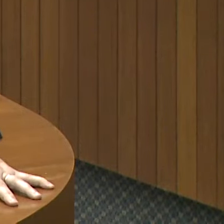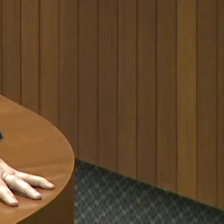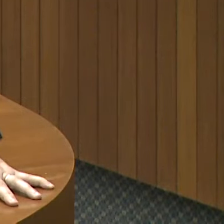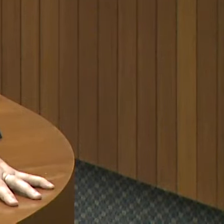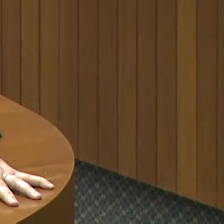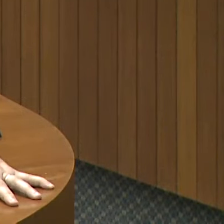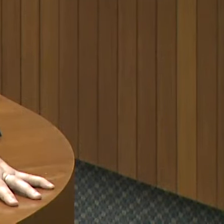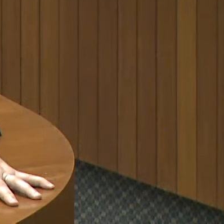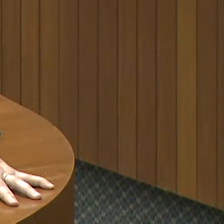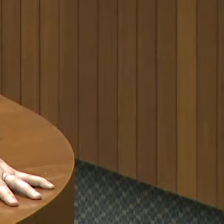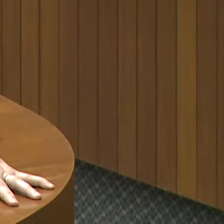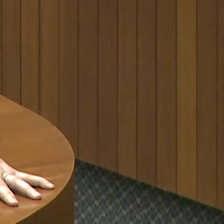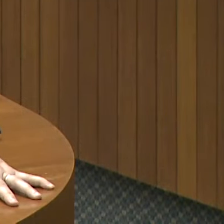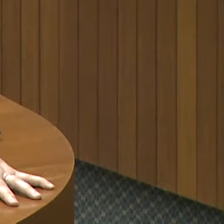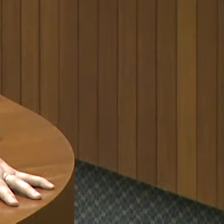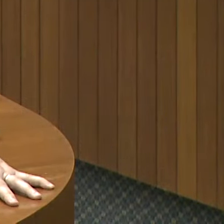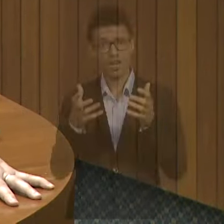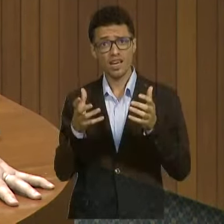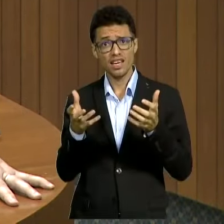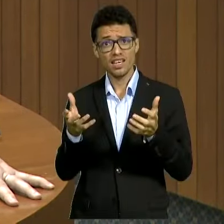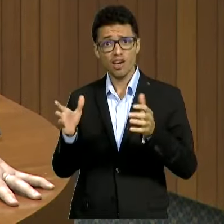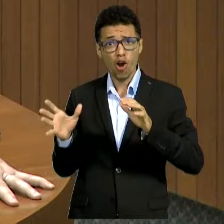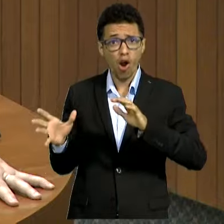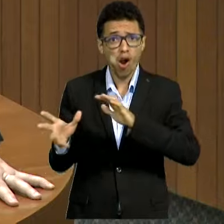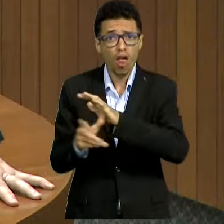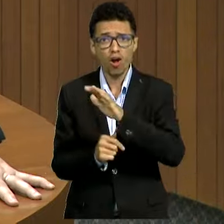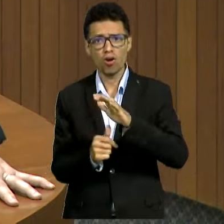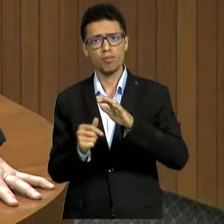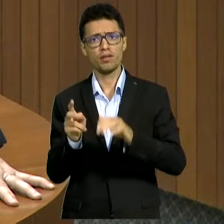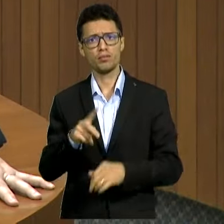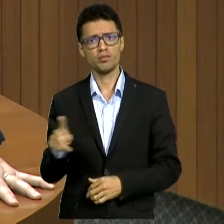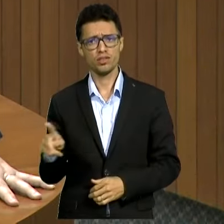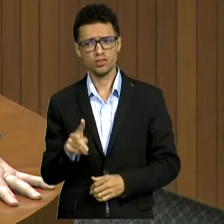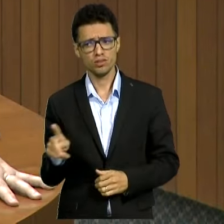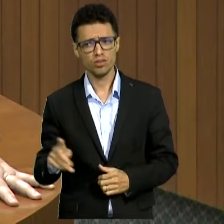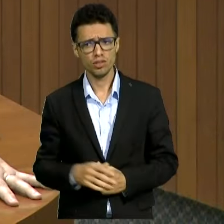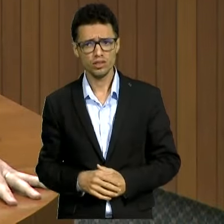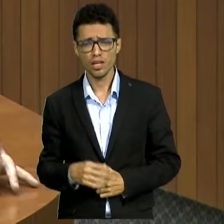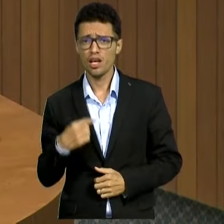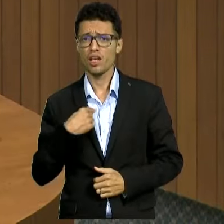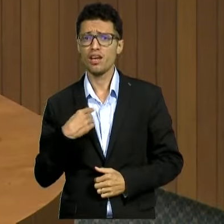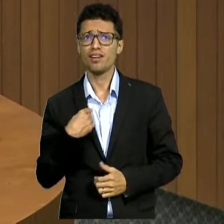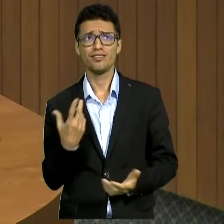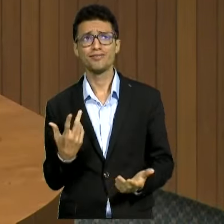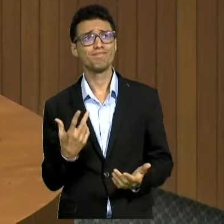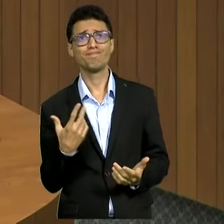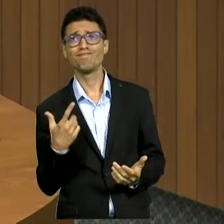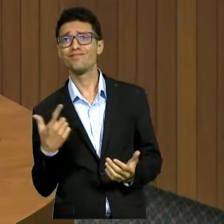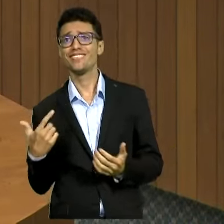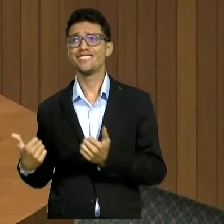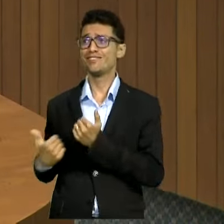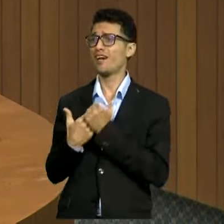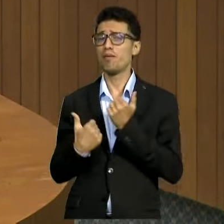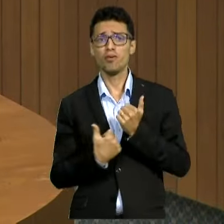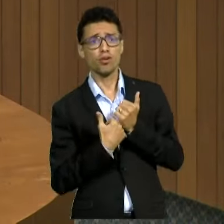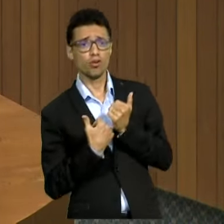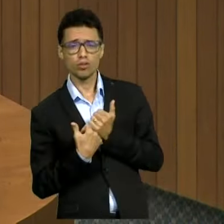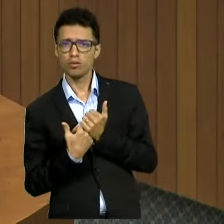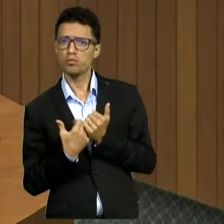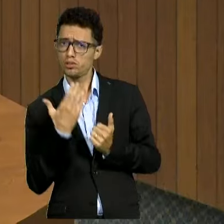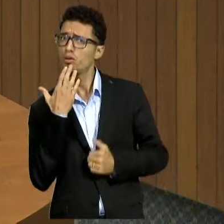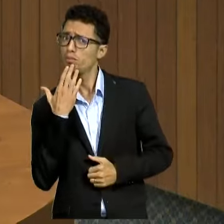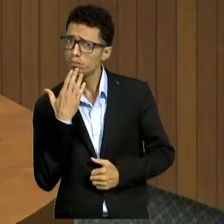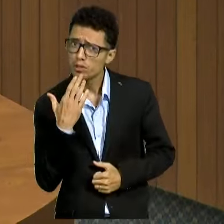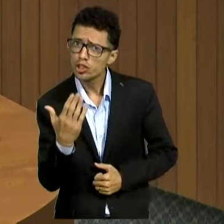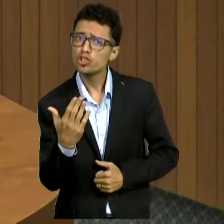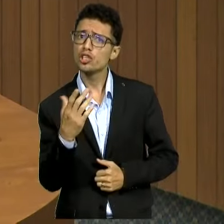professores. Mas eu, deputado Rodrigo Lago, infelizmente não encontrei esse apoio. E por isso mesmo pedi uma comissão, a